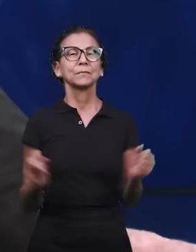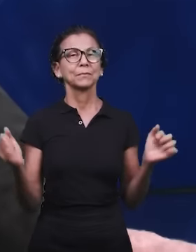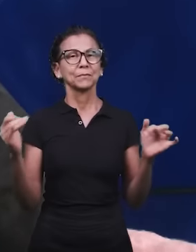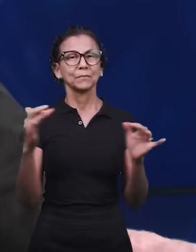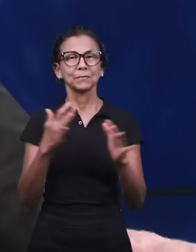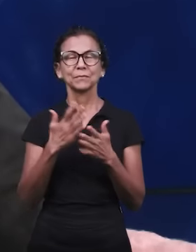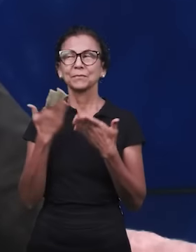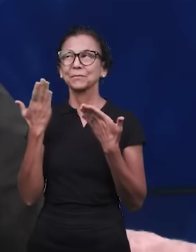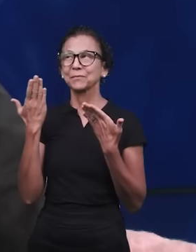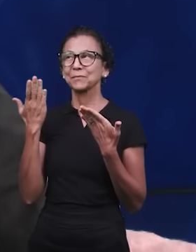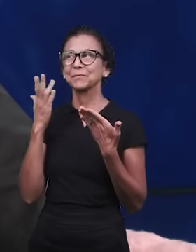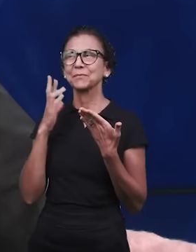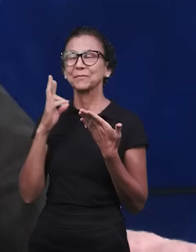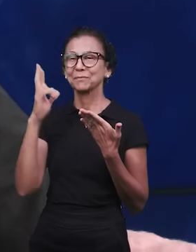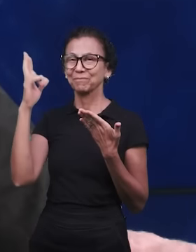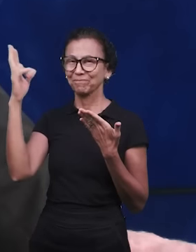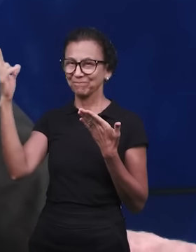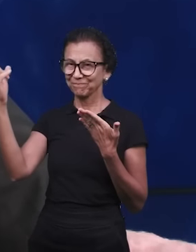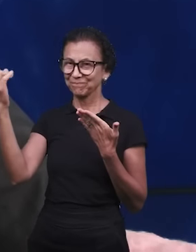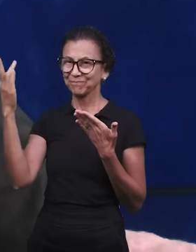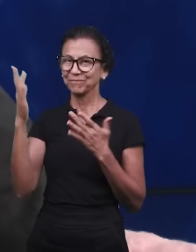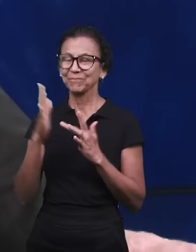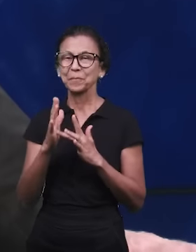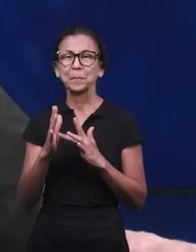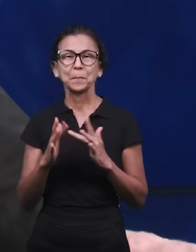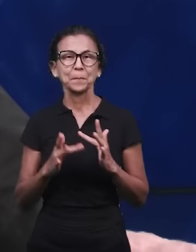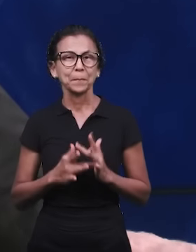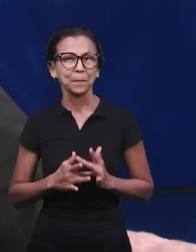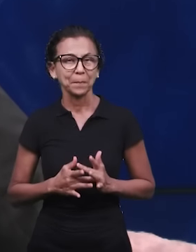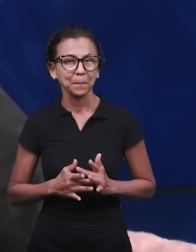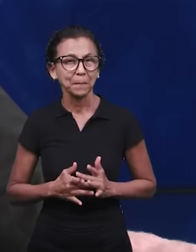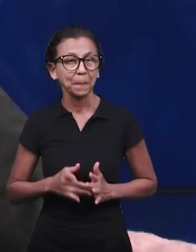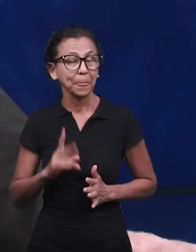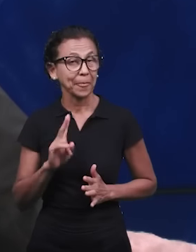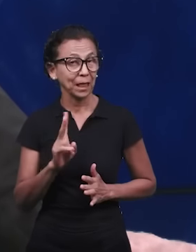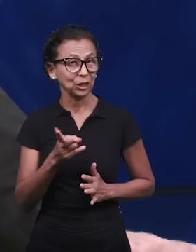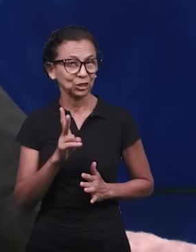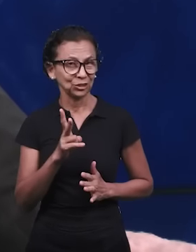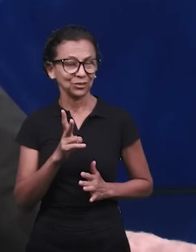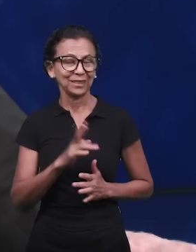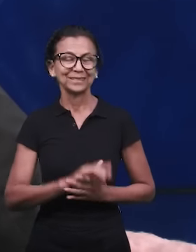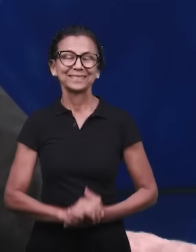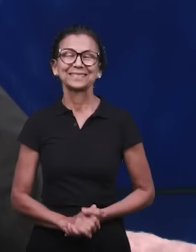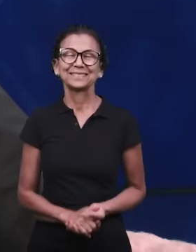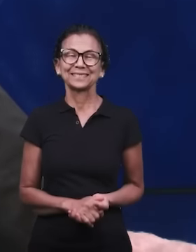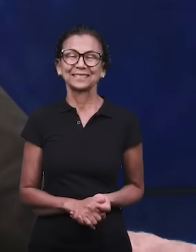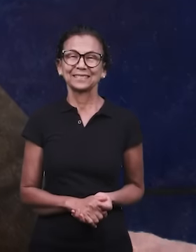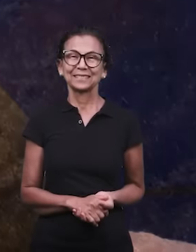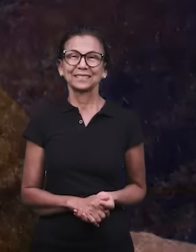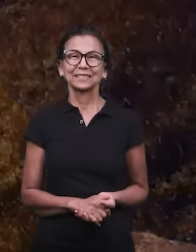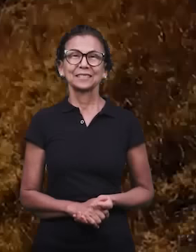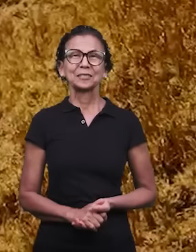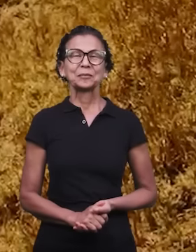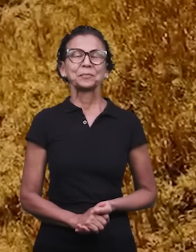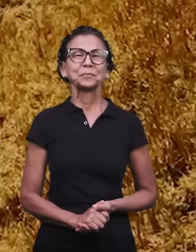Glórias ao Senhor. Vamos cantar mais um louvor ao nosso Senhor.